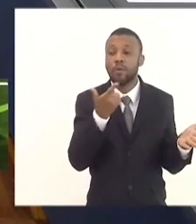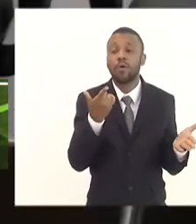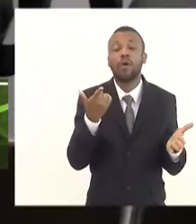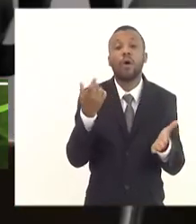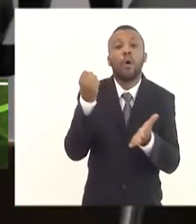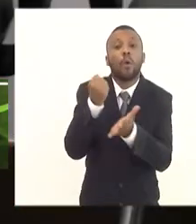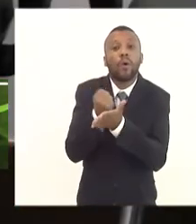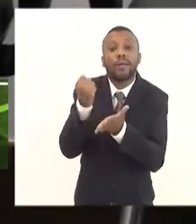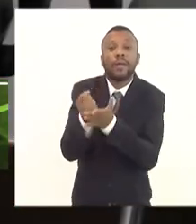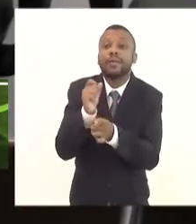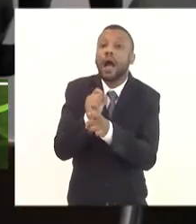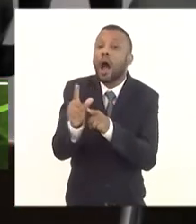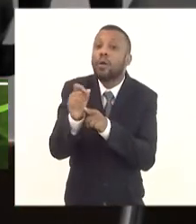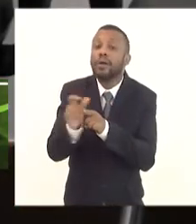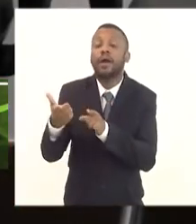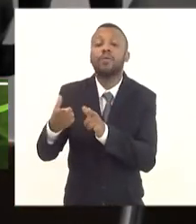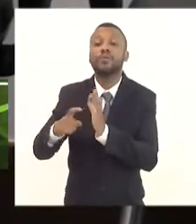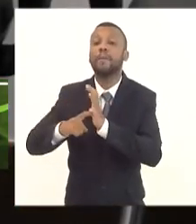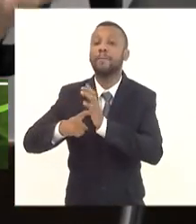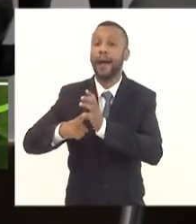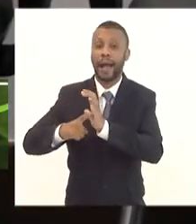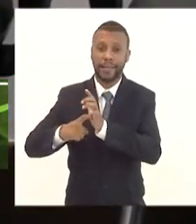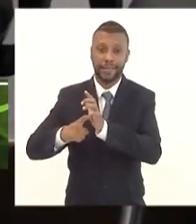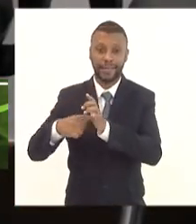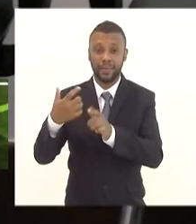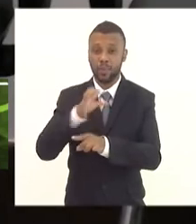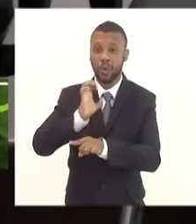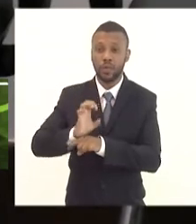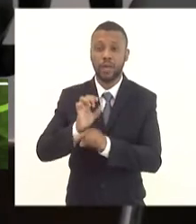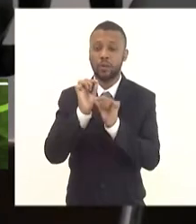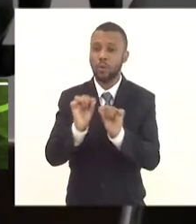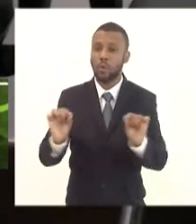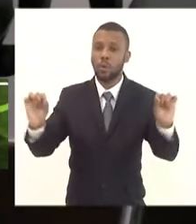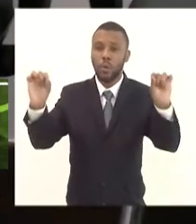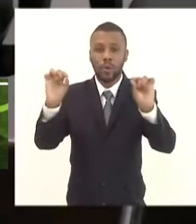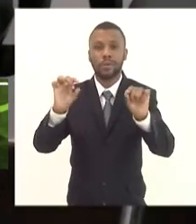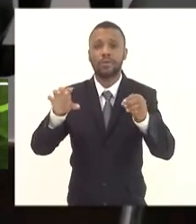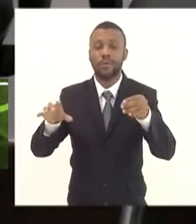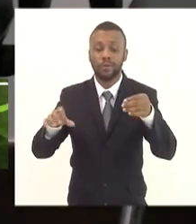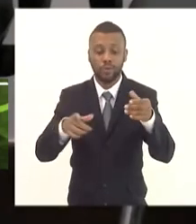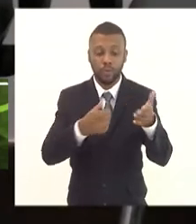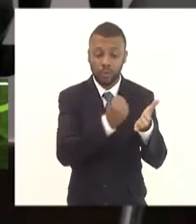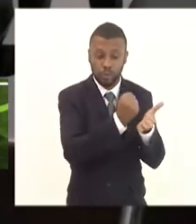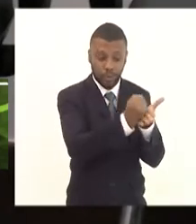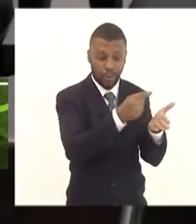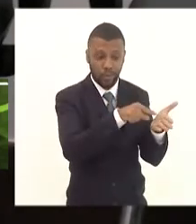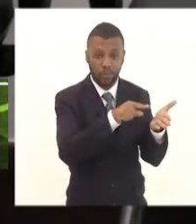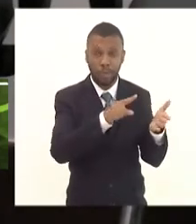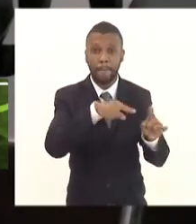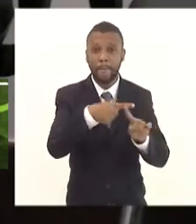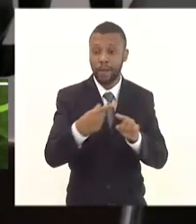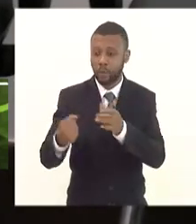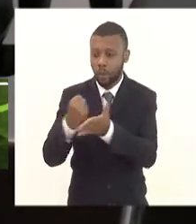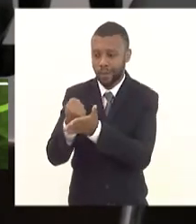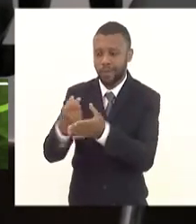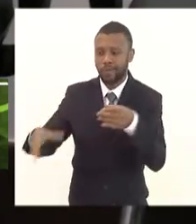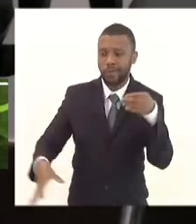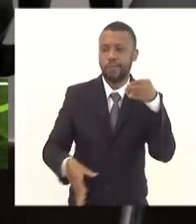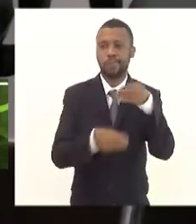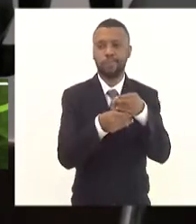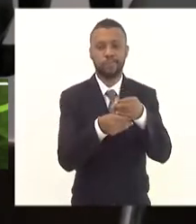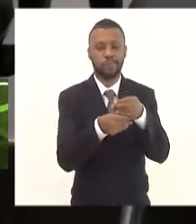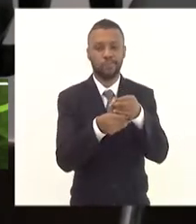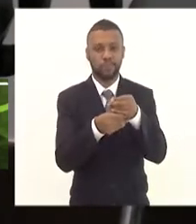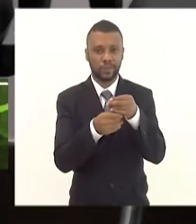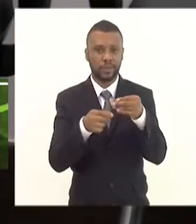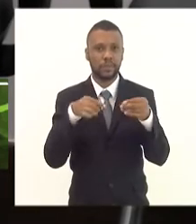que o aluguel de máquinas é um contrato que abrange o estado todo. Então, foi complementar. Então, nesse caso,